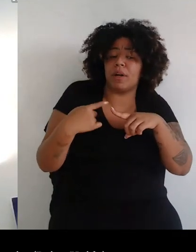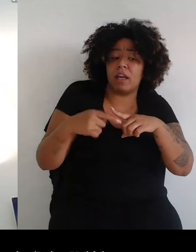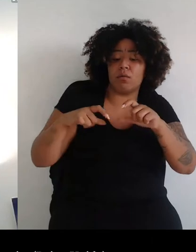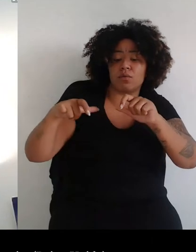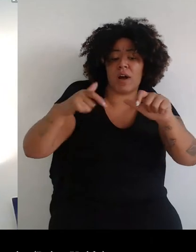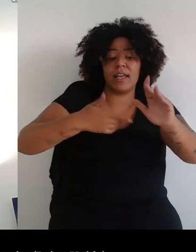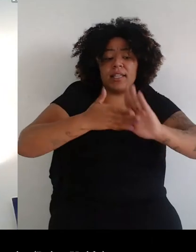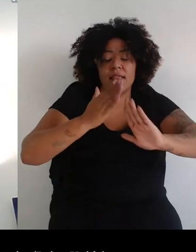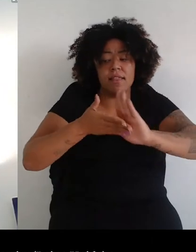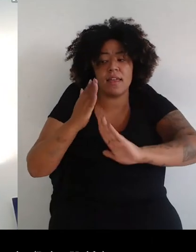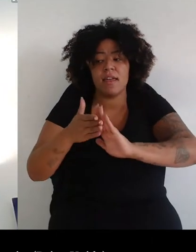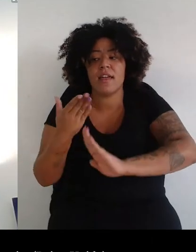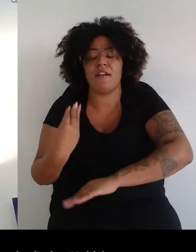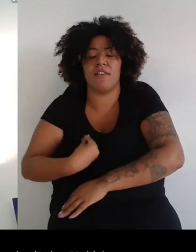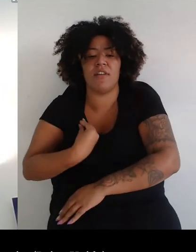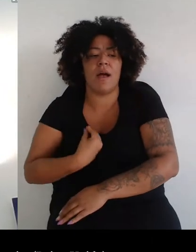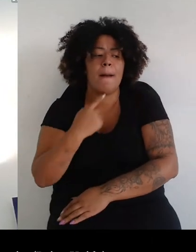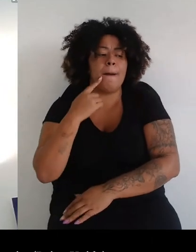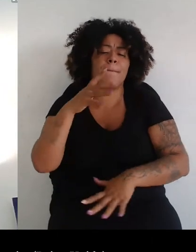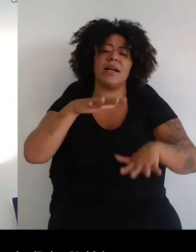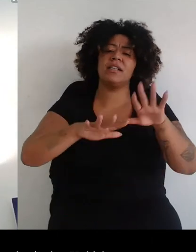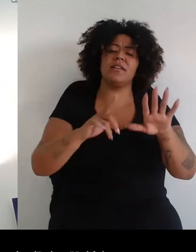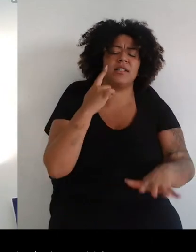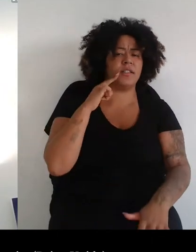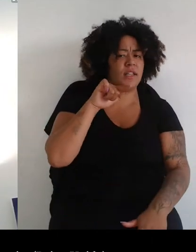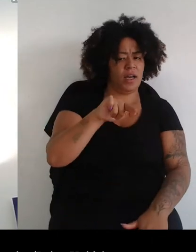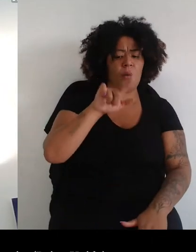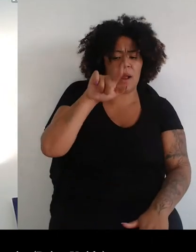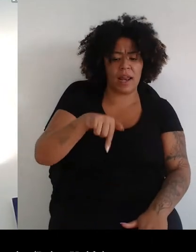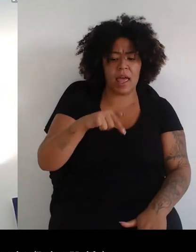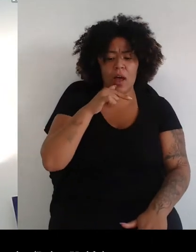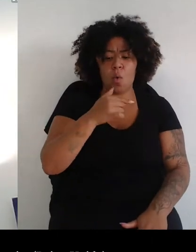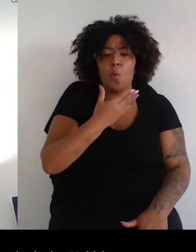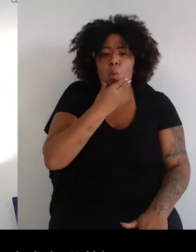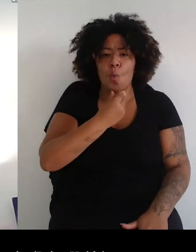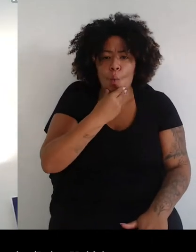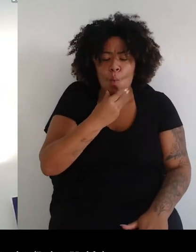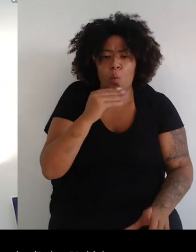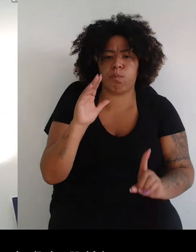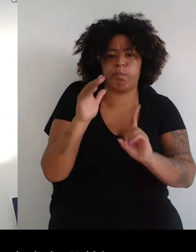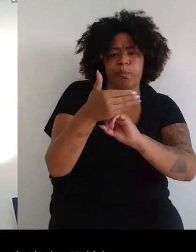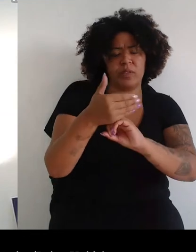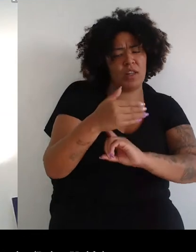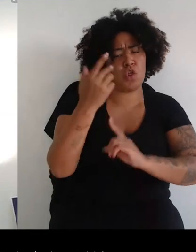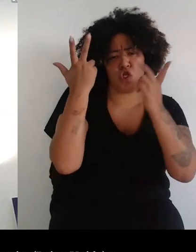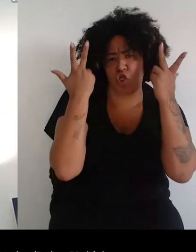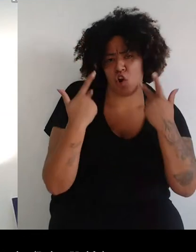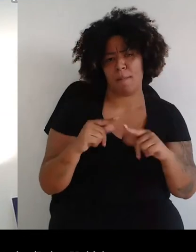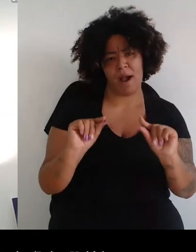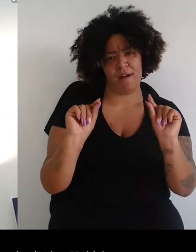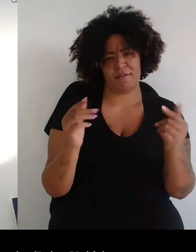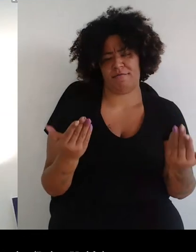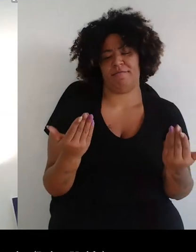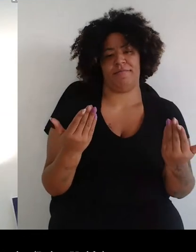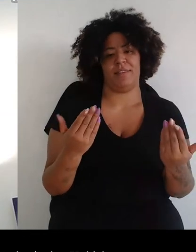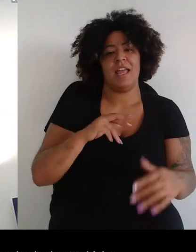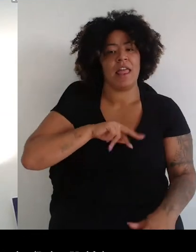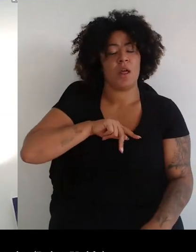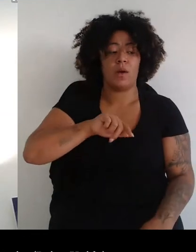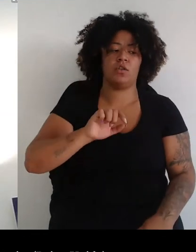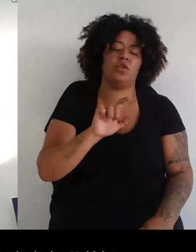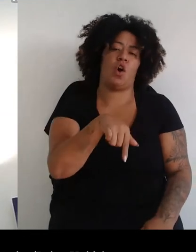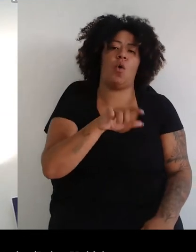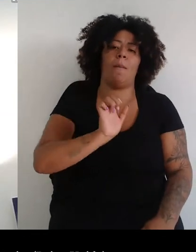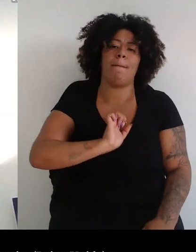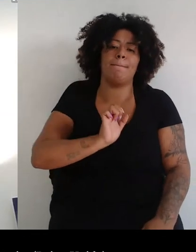falavam Não esse aqui é só um cara ele não é só uma ele é uma um tipo